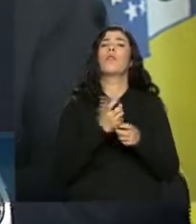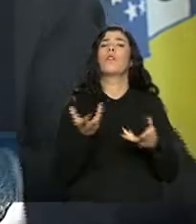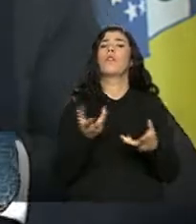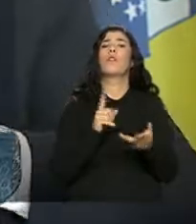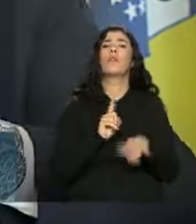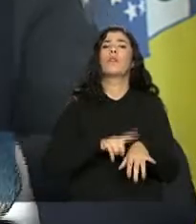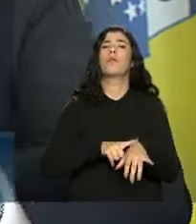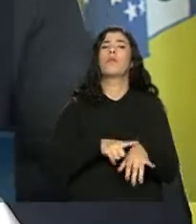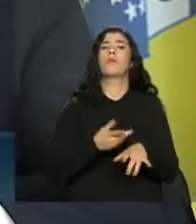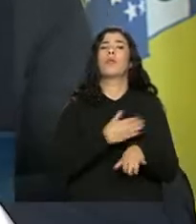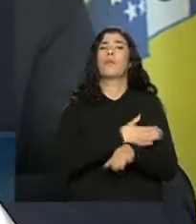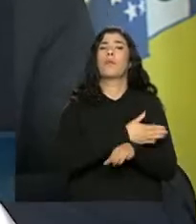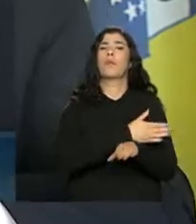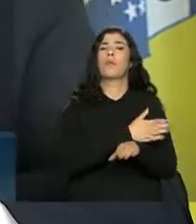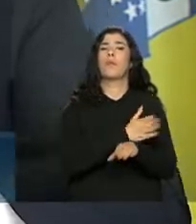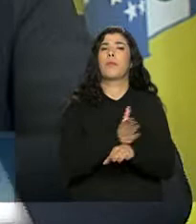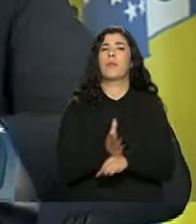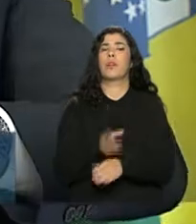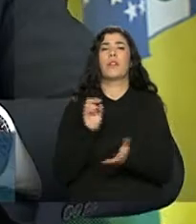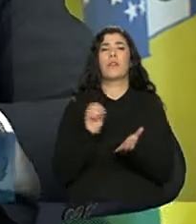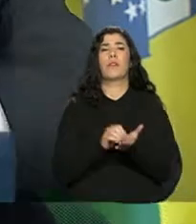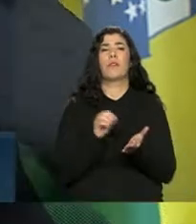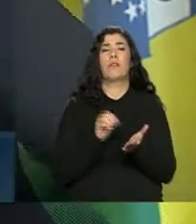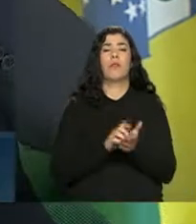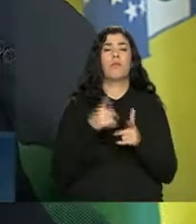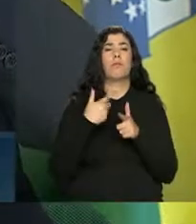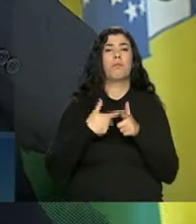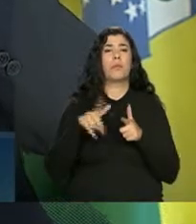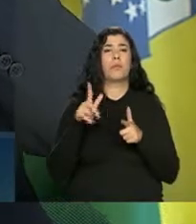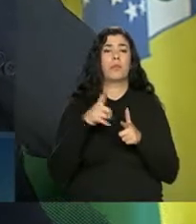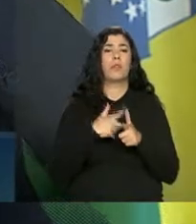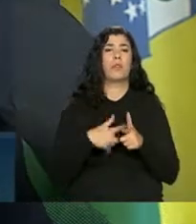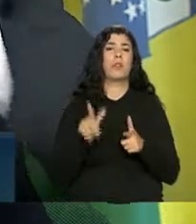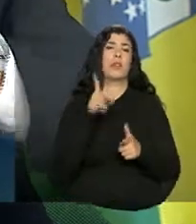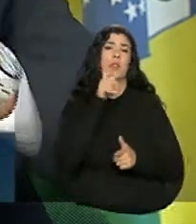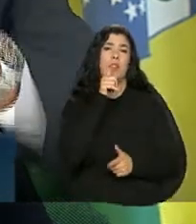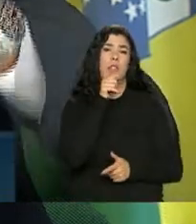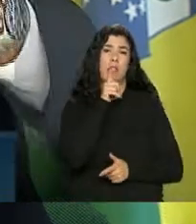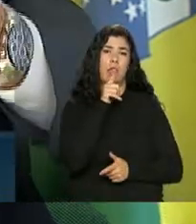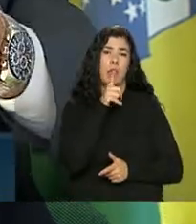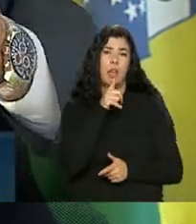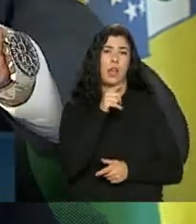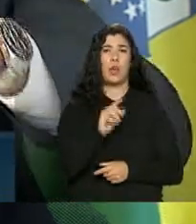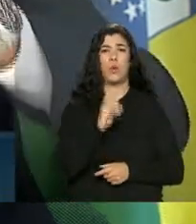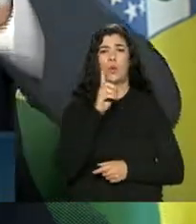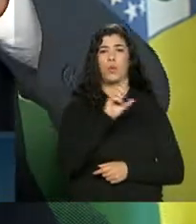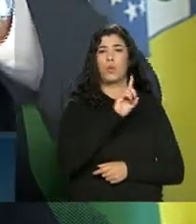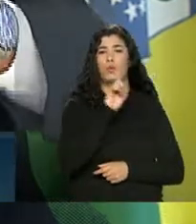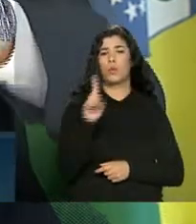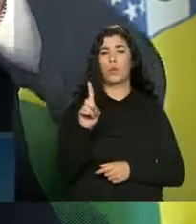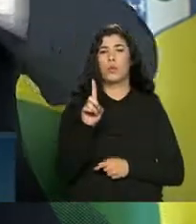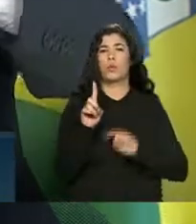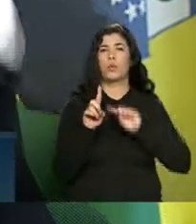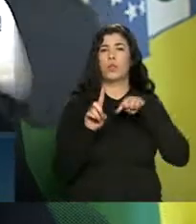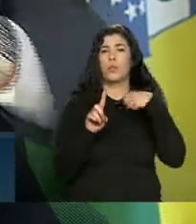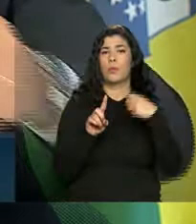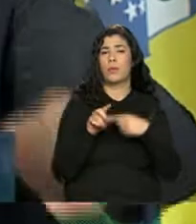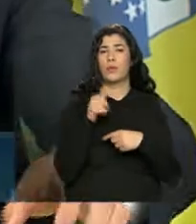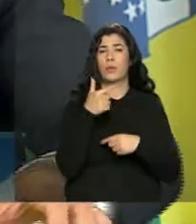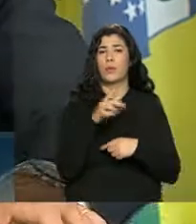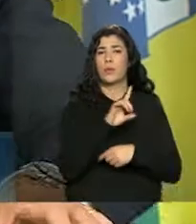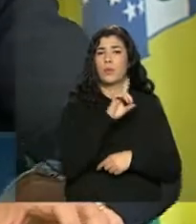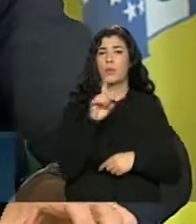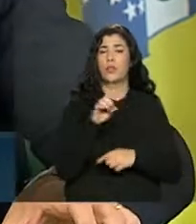cidades estavam em colapso com um vamos dizer uma falta de água de um dia apenas Depois de dois dias